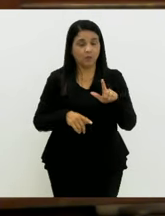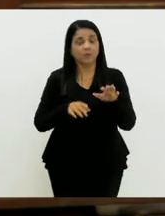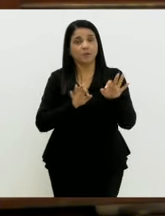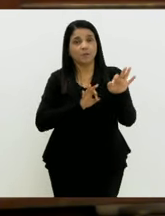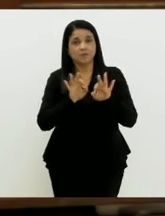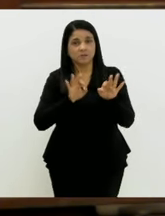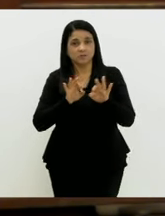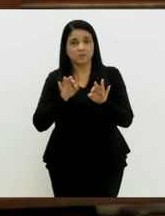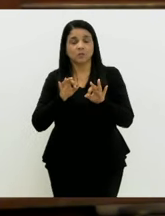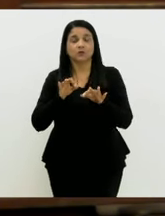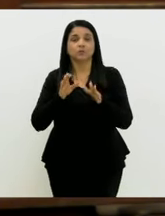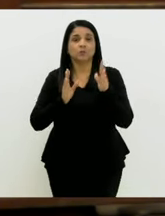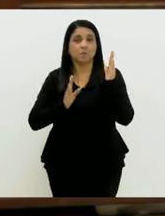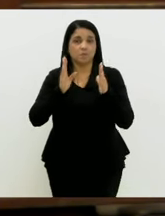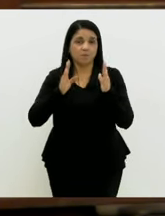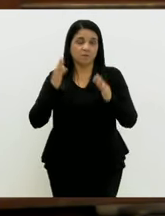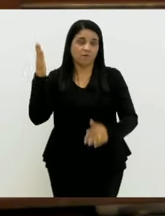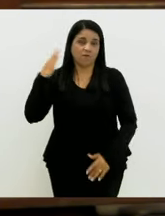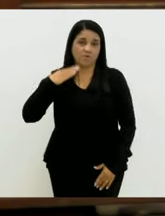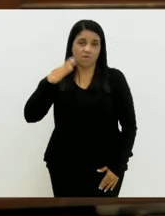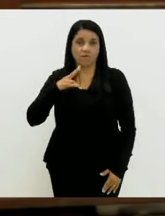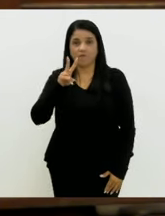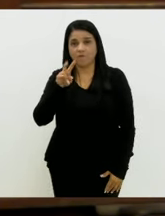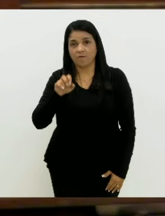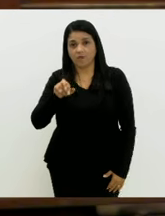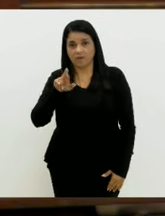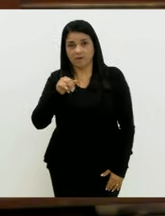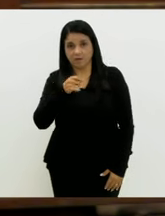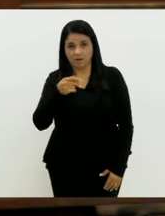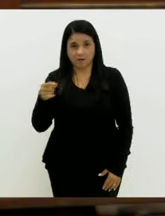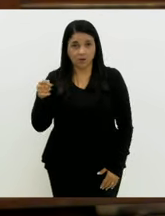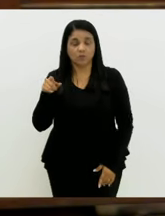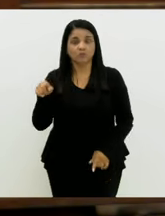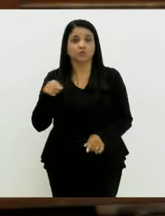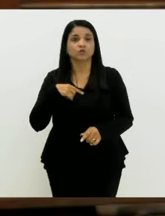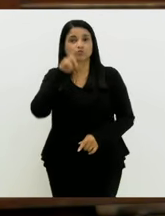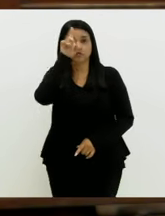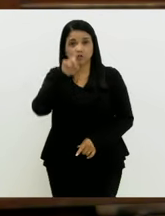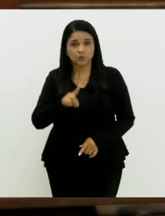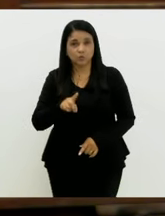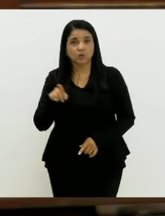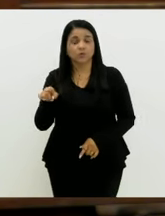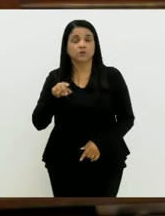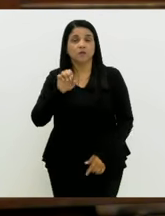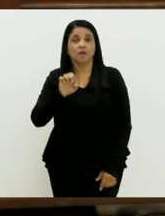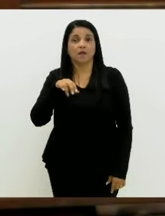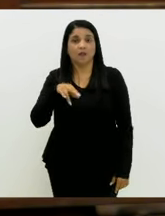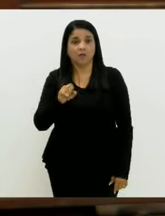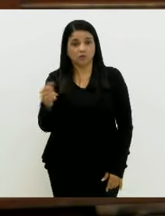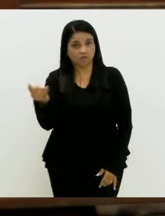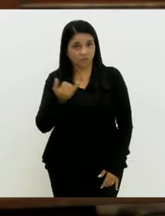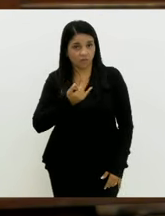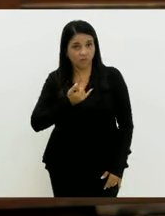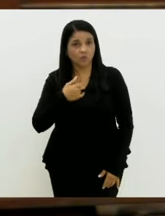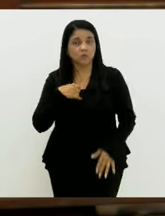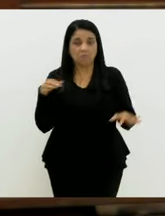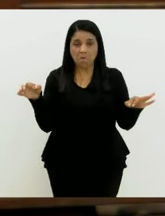plano de contingência para esse verão. O diretor operacional da Enel disse que estava